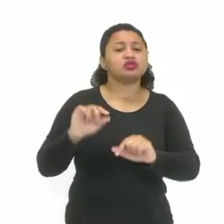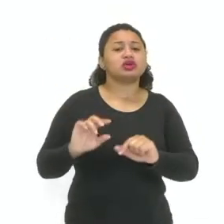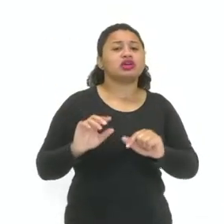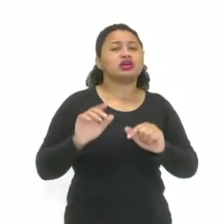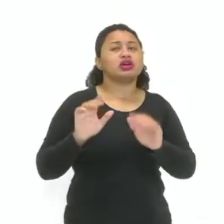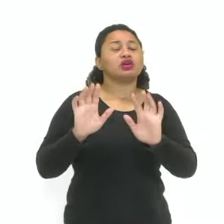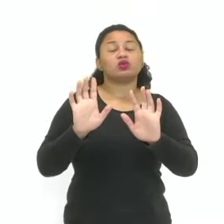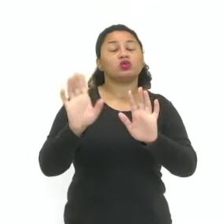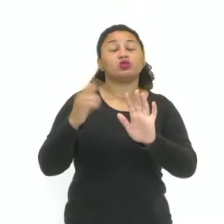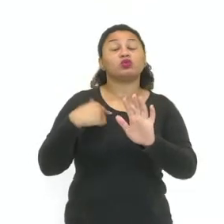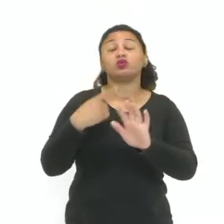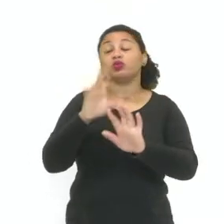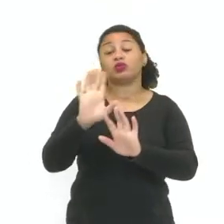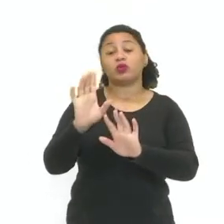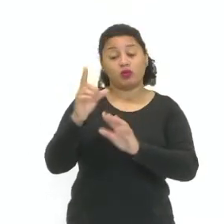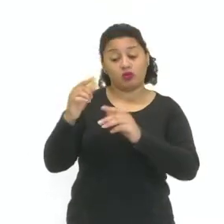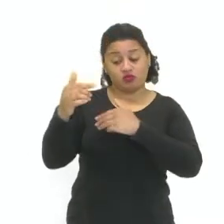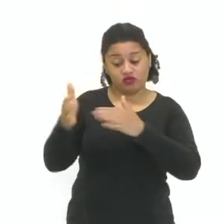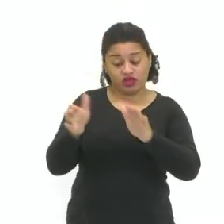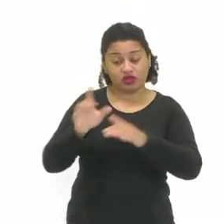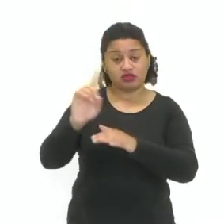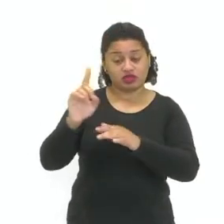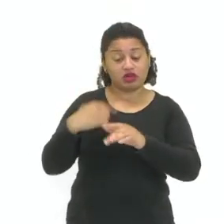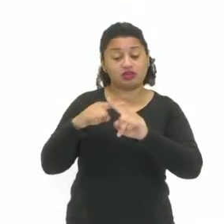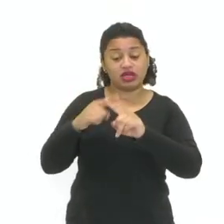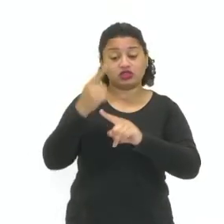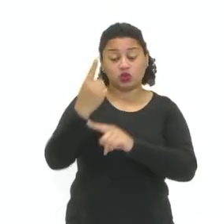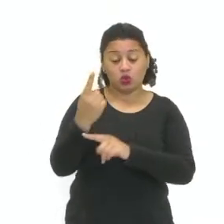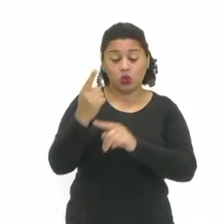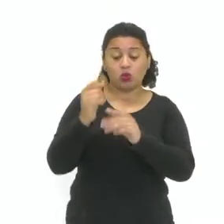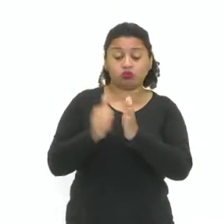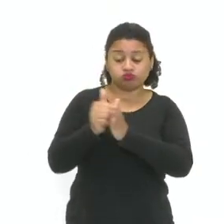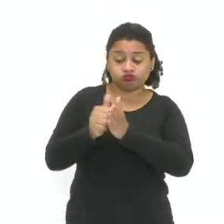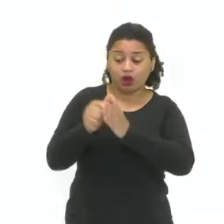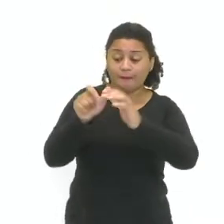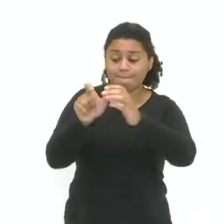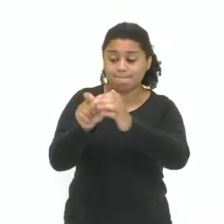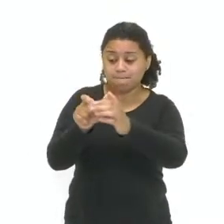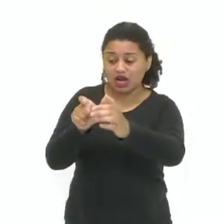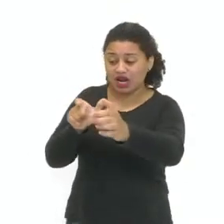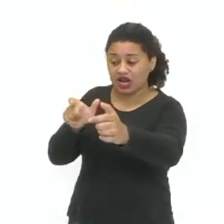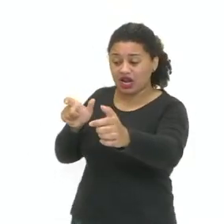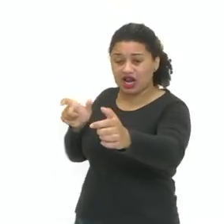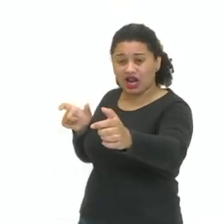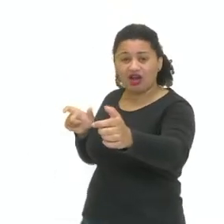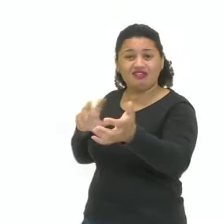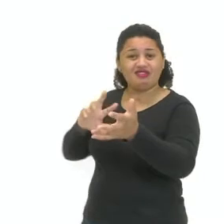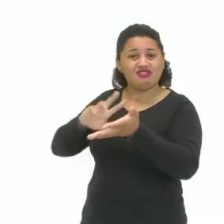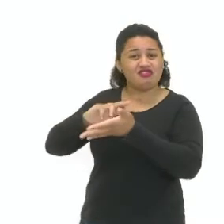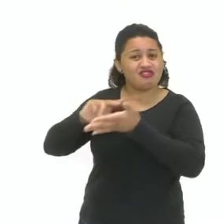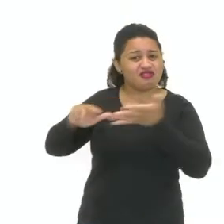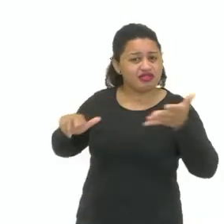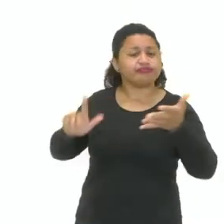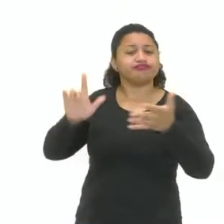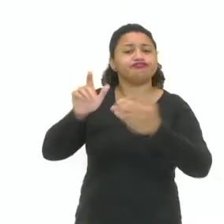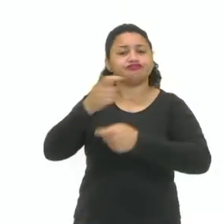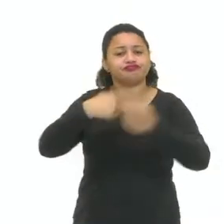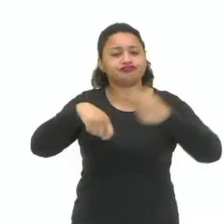vagão, não, perdão. Uma única locomotiva pode transportar muitos vagões. E isso